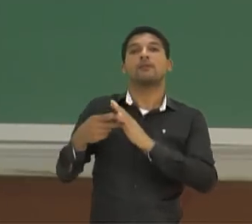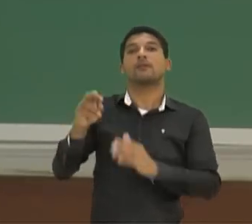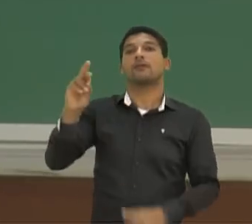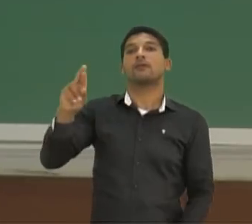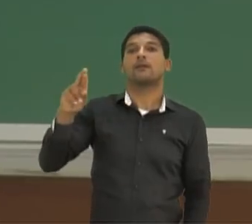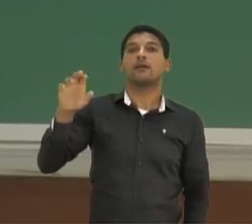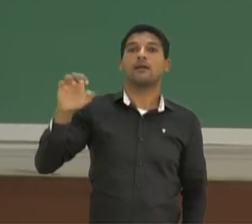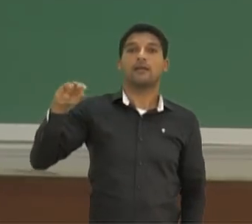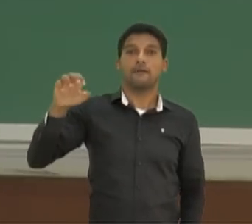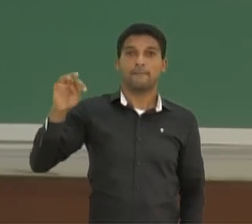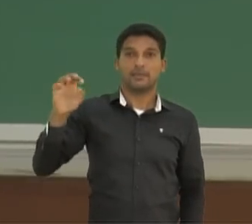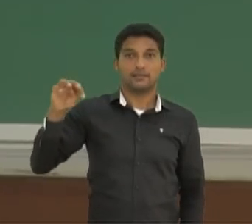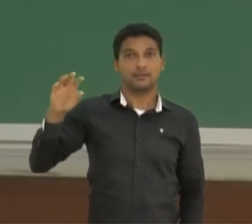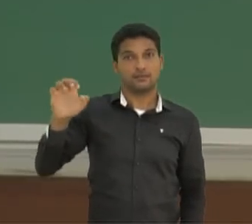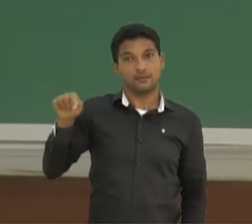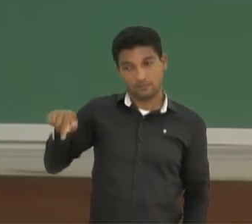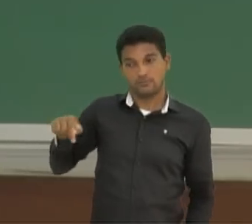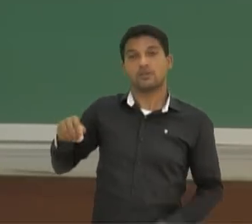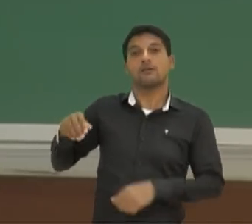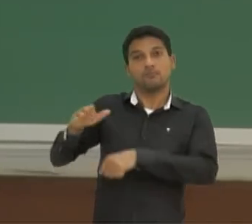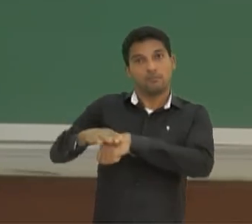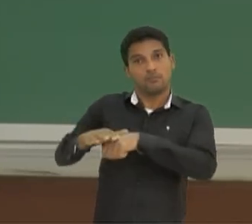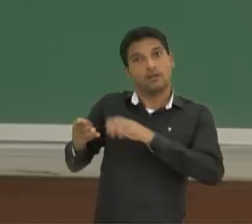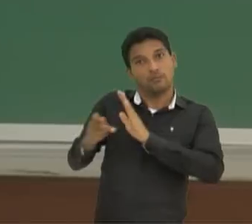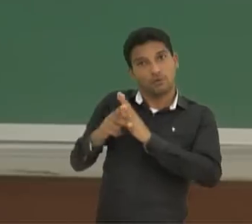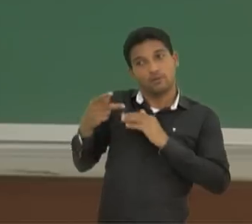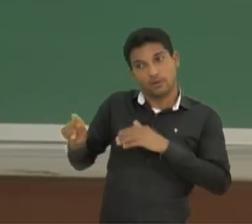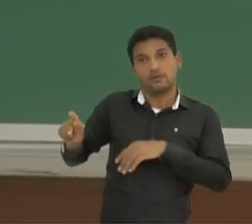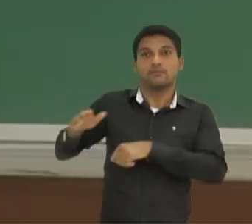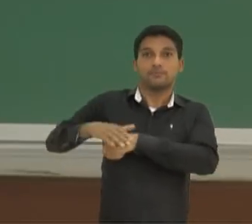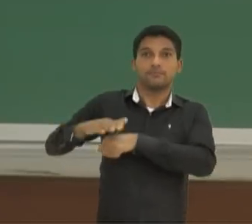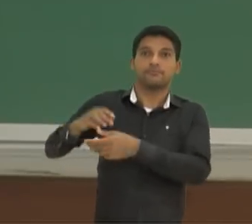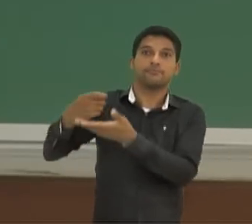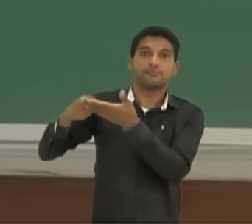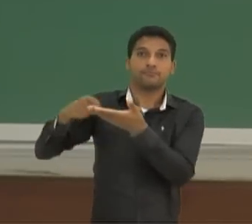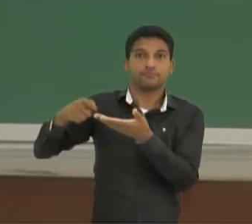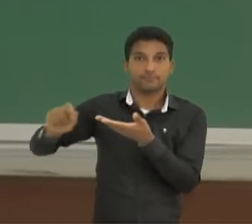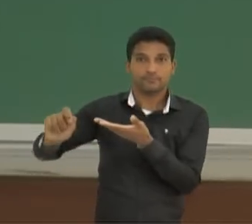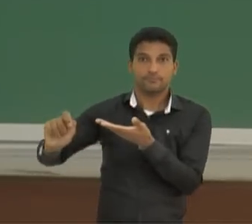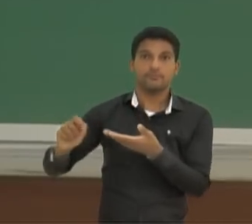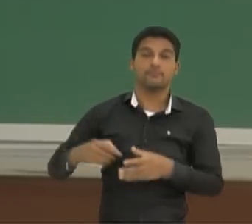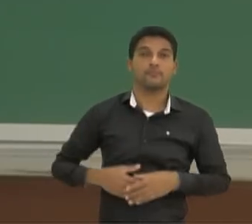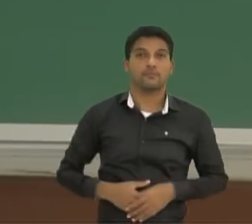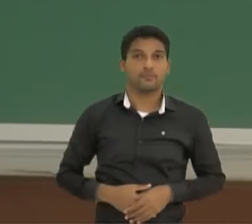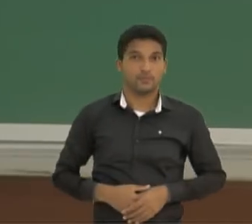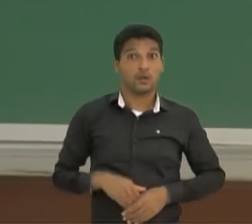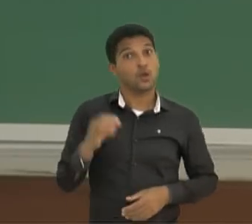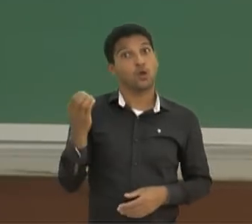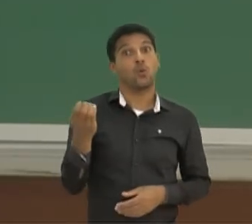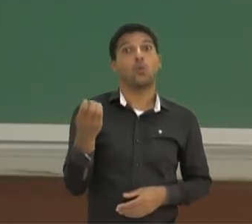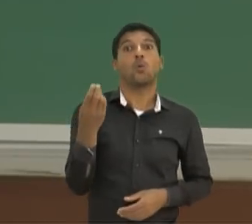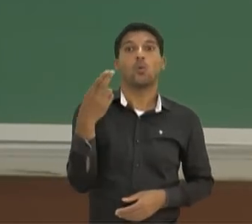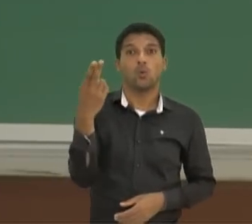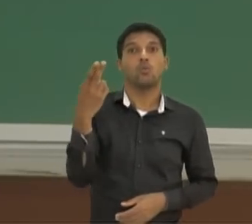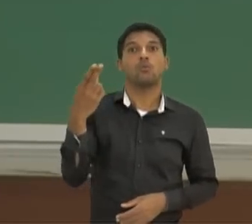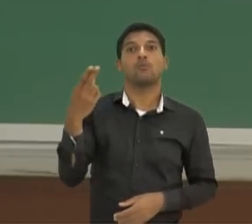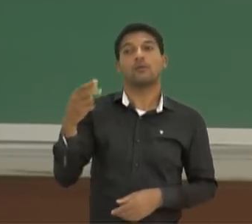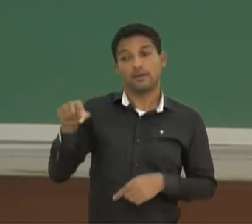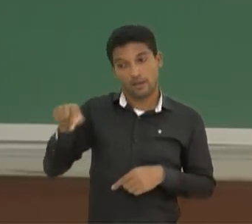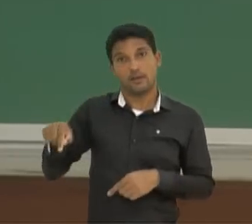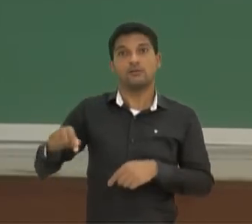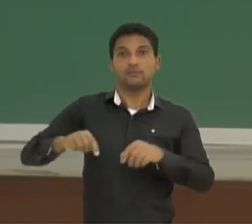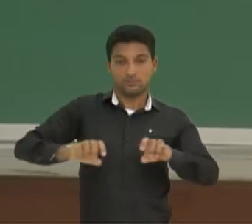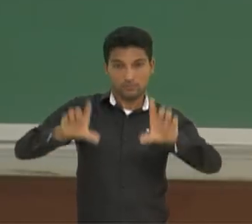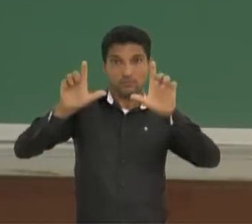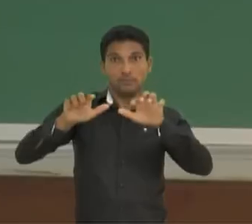que escreve, né? Então, se a carta é feita manuscrito, com aquele envelope, o remetente vai na parte da frente